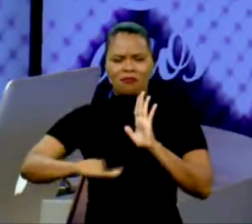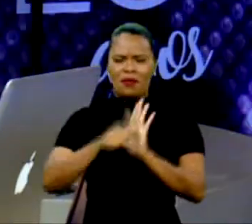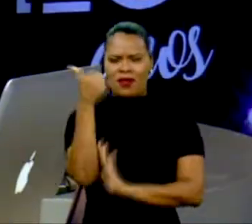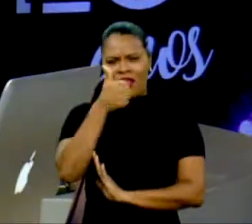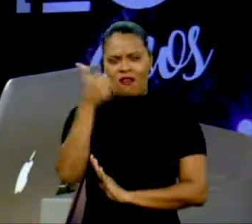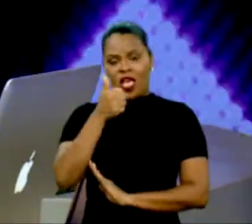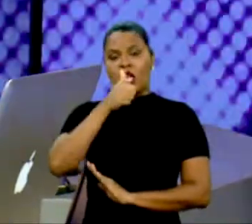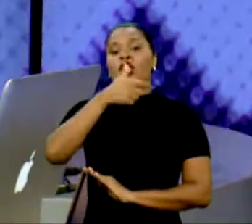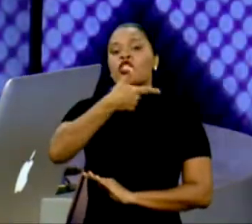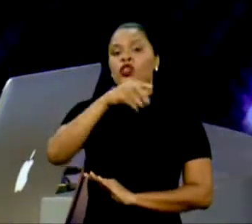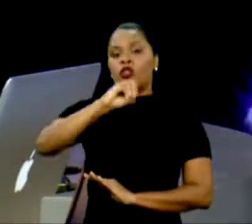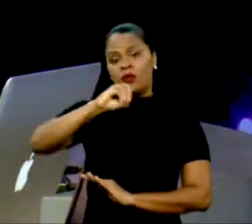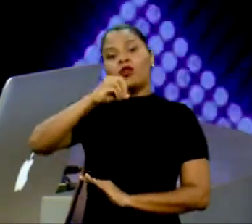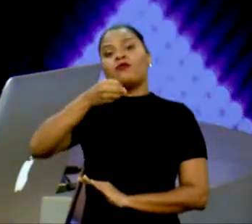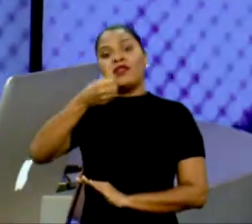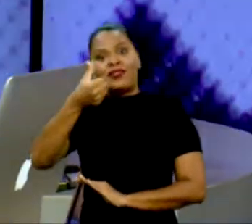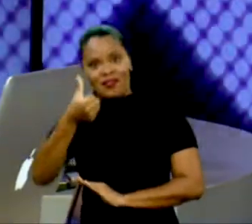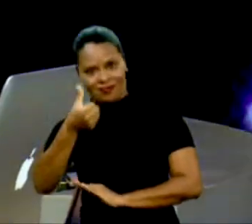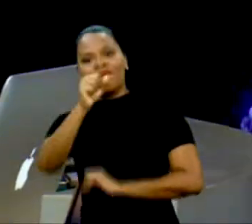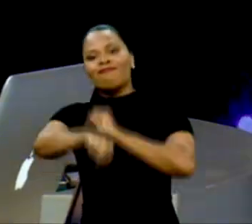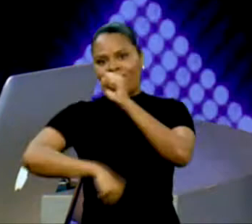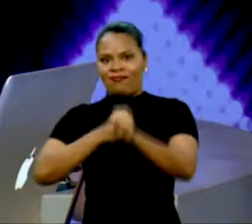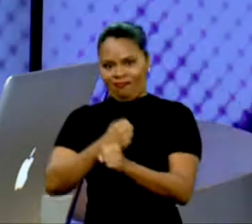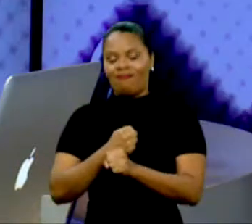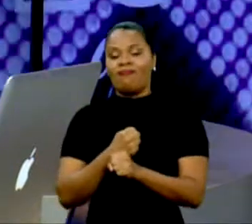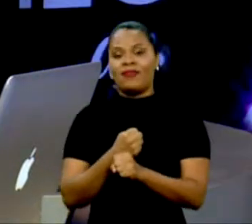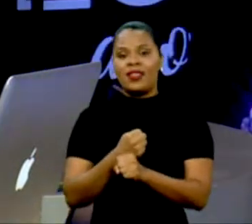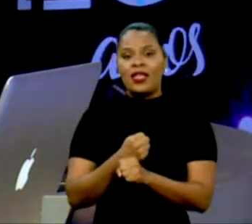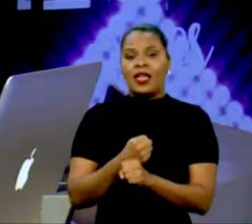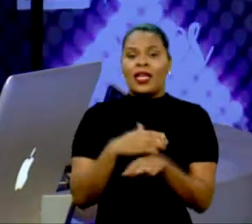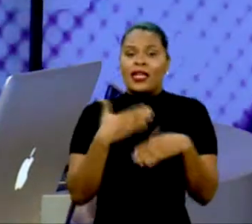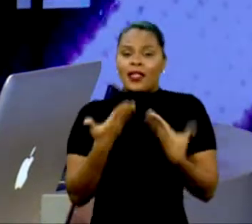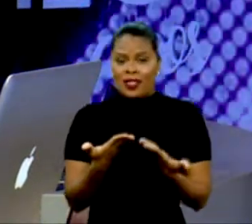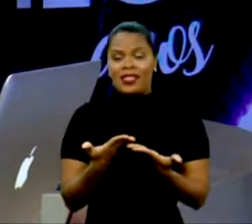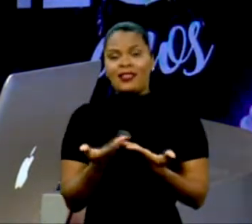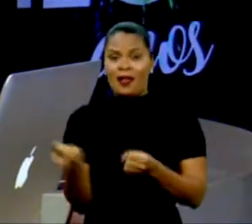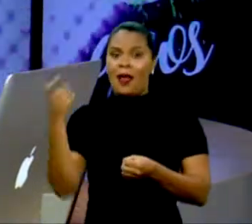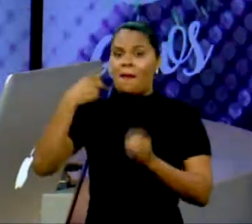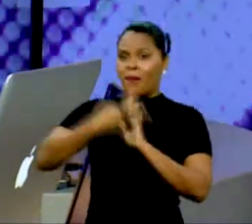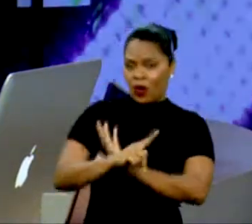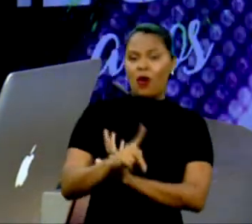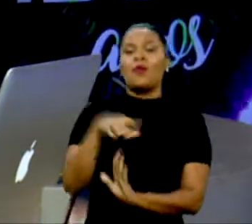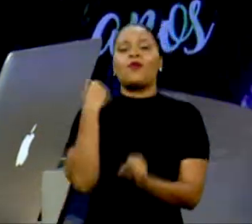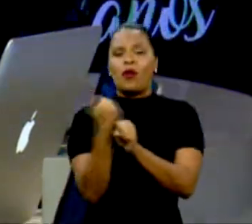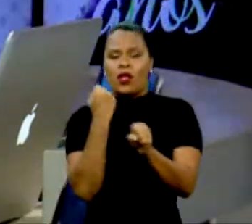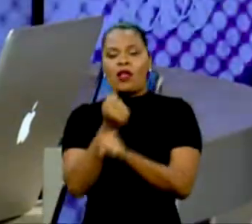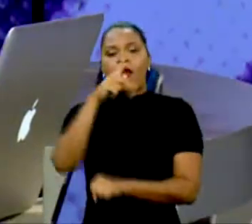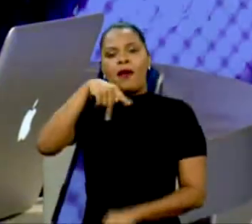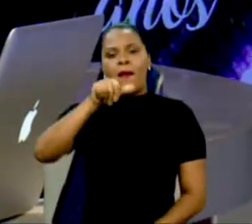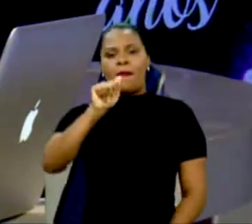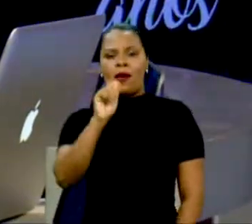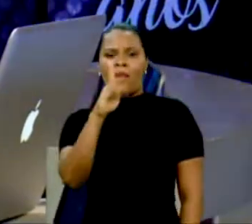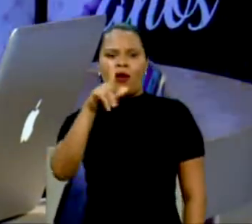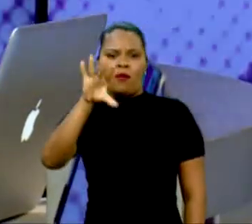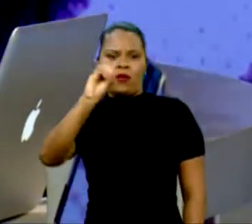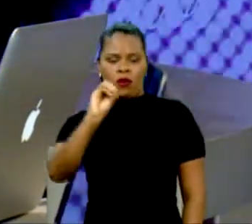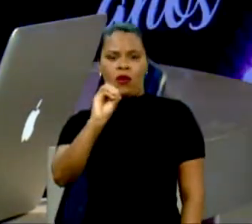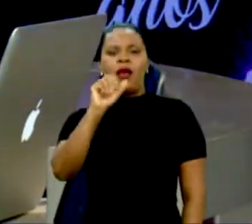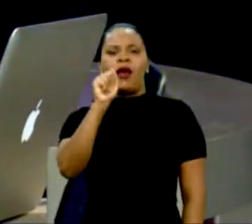em 2006. Procurando um amor. Esse Chibé, nesse mesmo ano, teve o Pablo da Rocha também. O